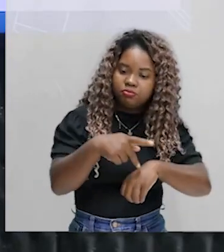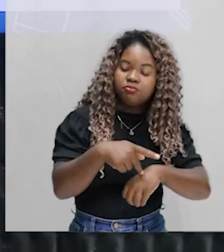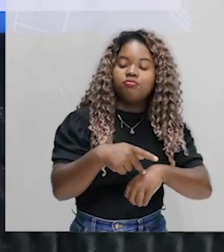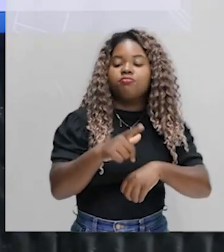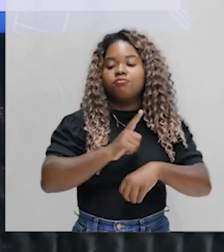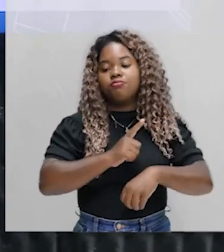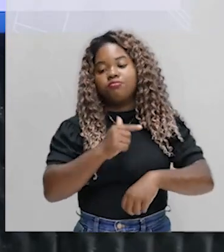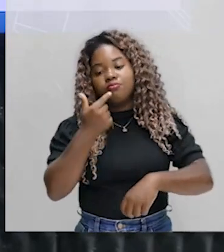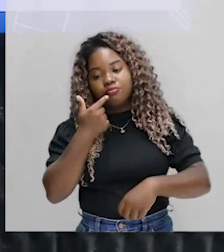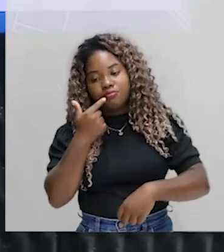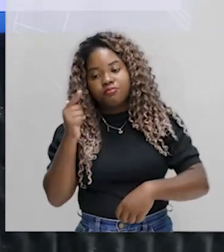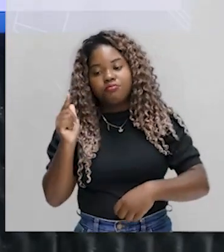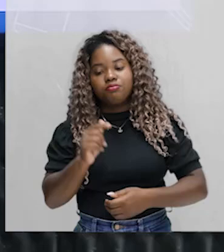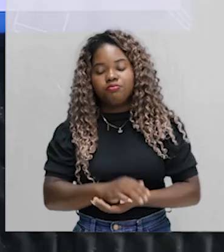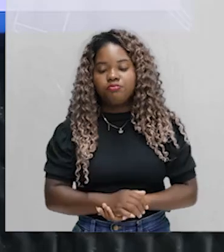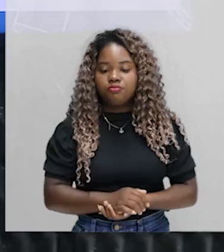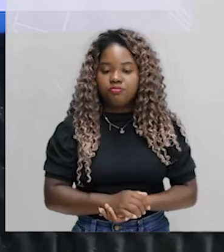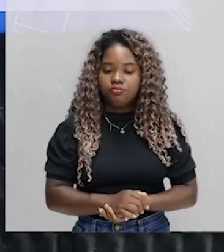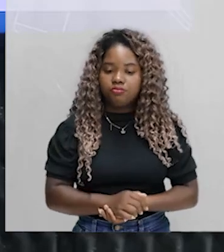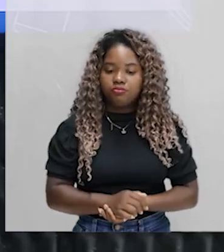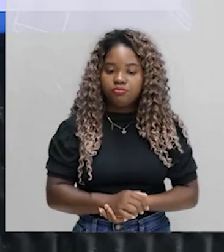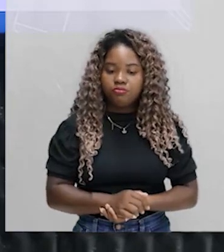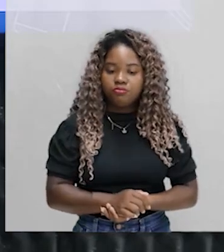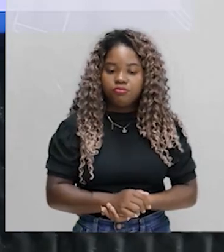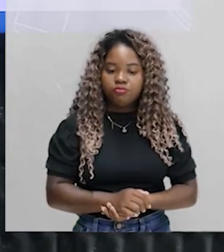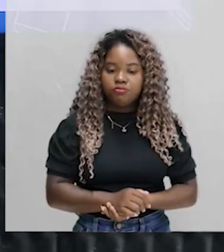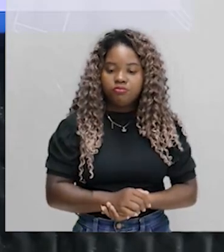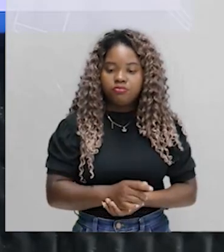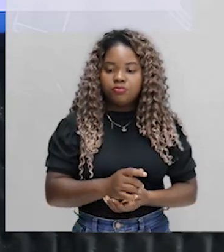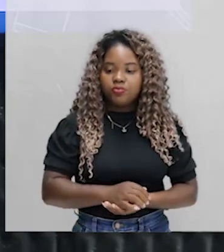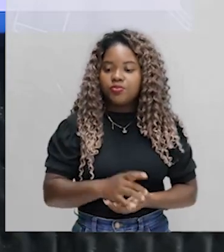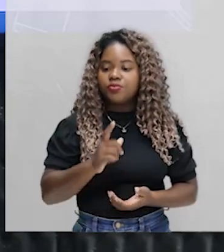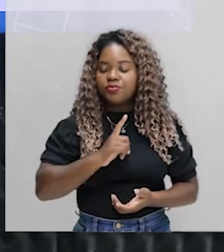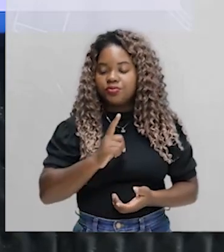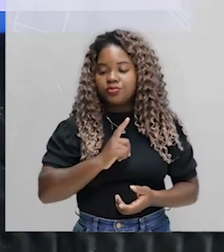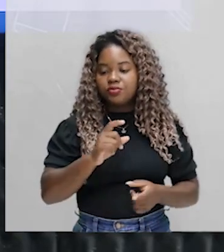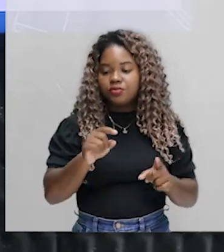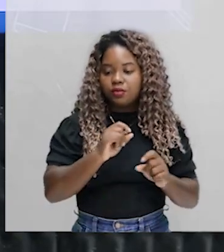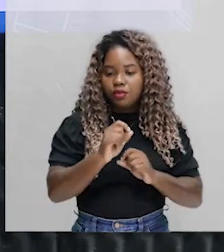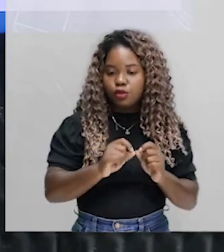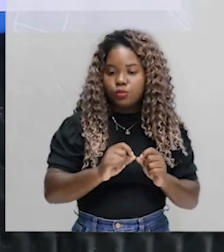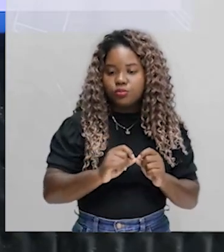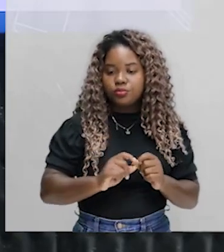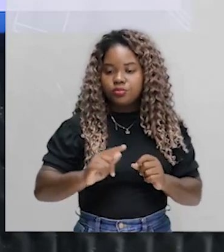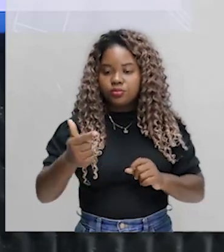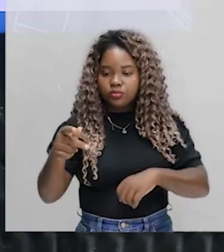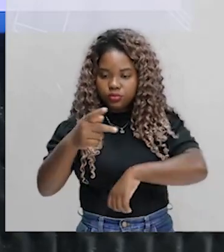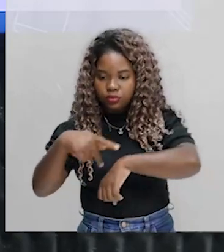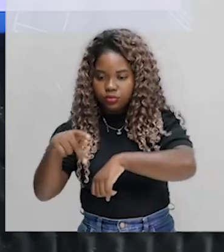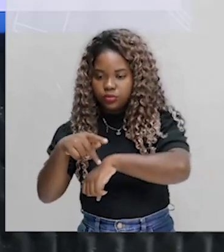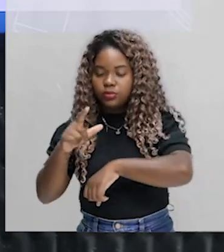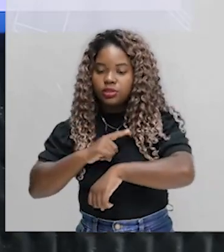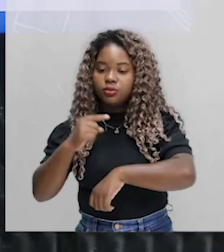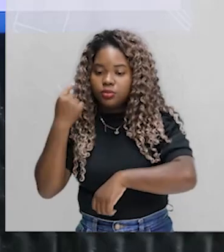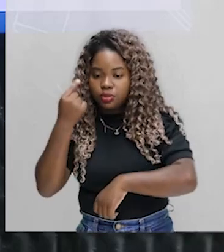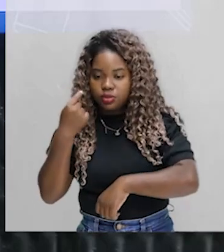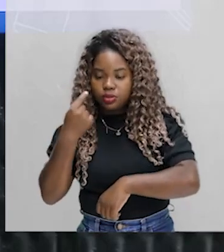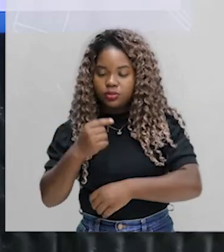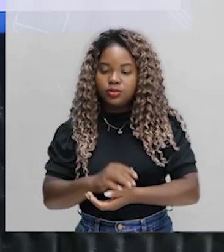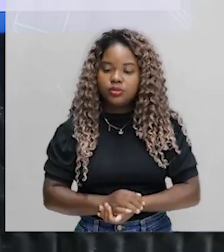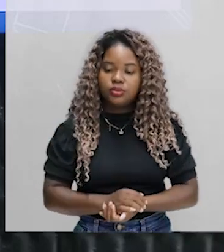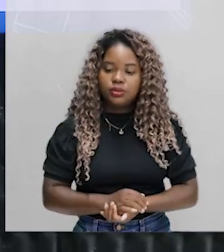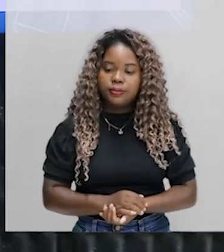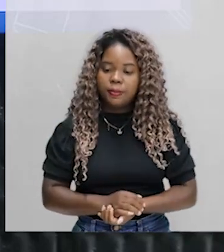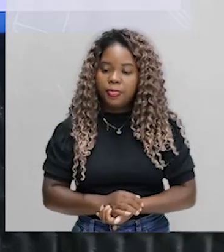falam a língua. Então, quando nós vamos lá para o outro lado do mapa mundi, nós temos a Espanha, que tem,